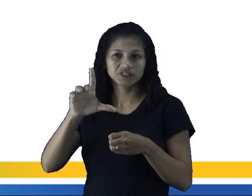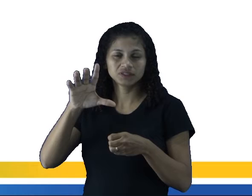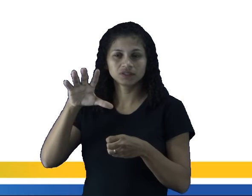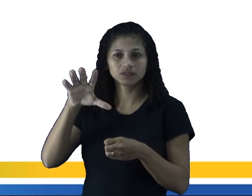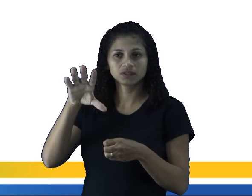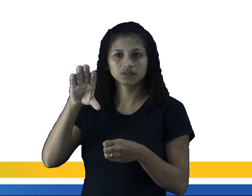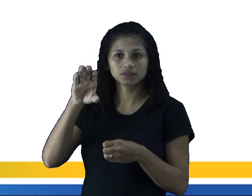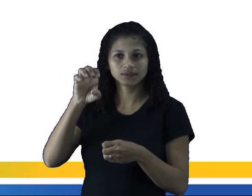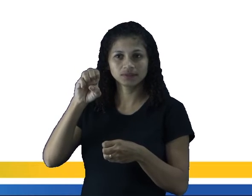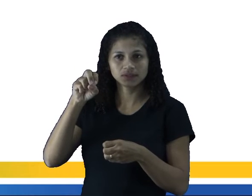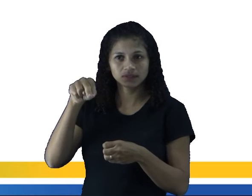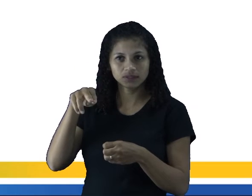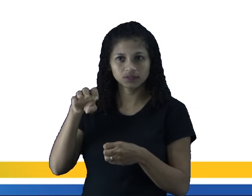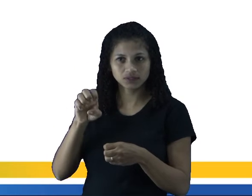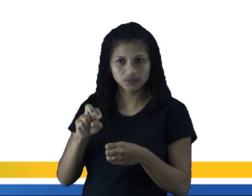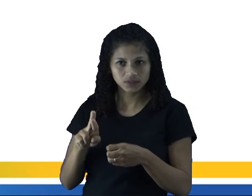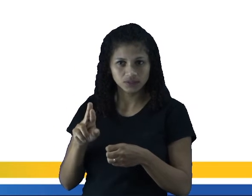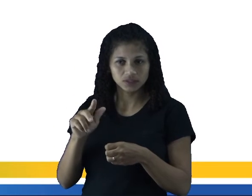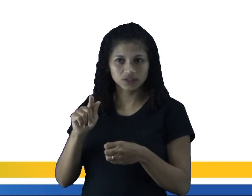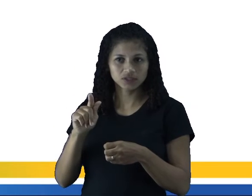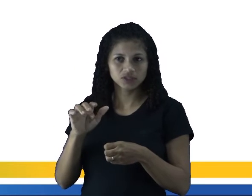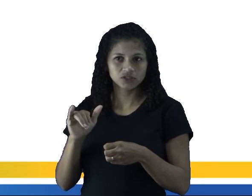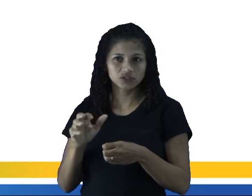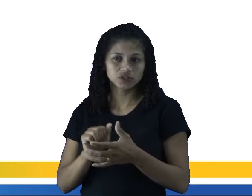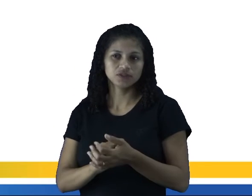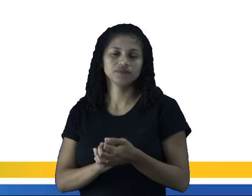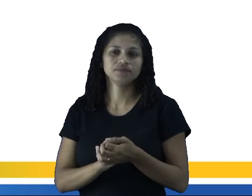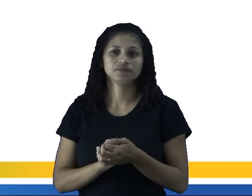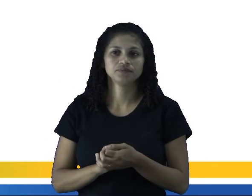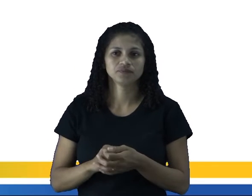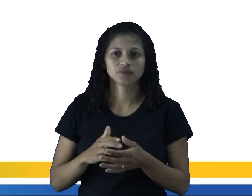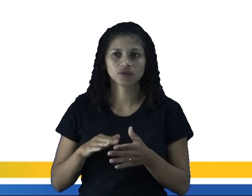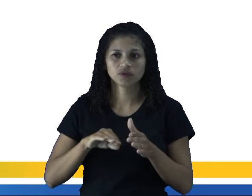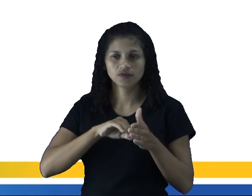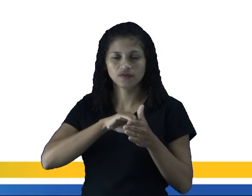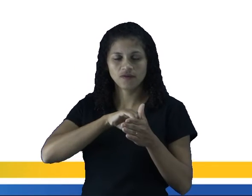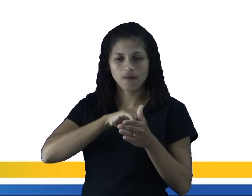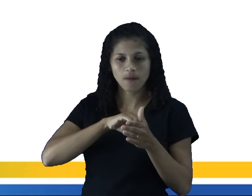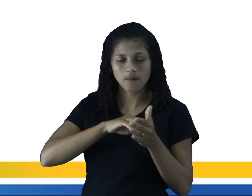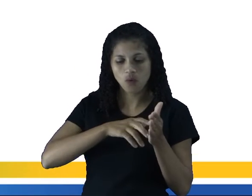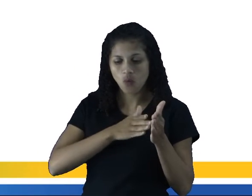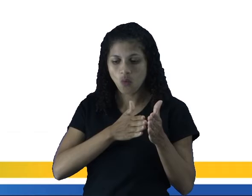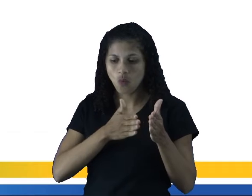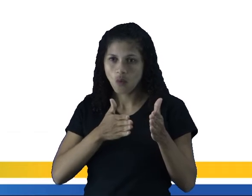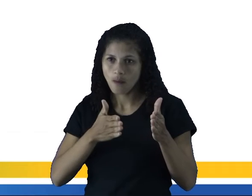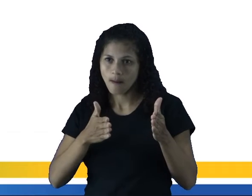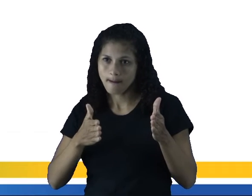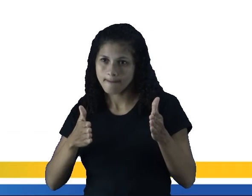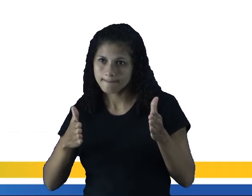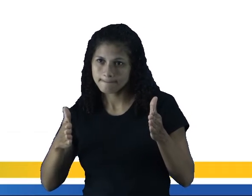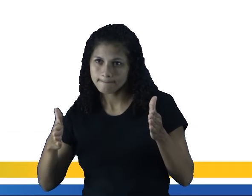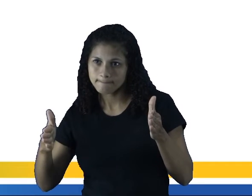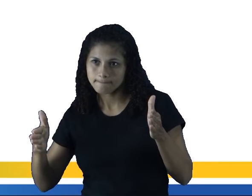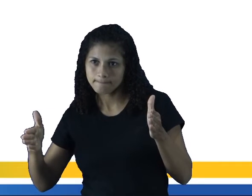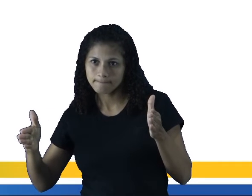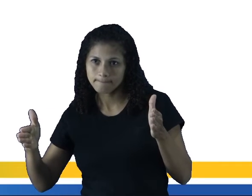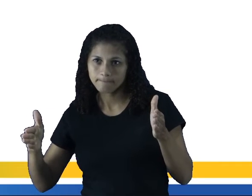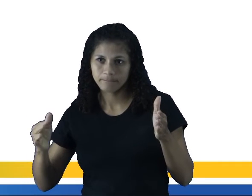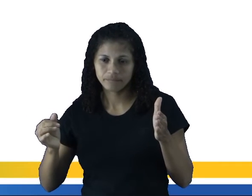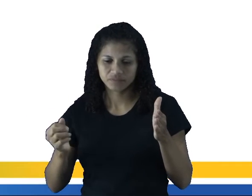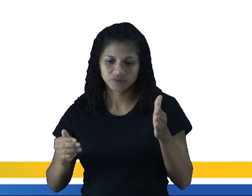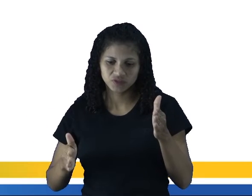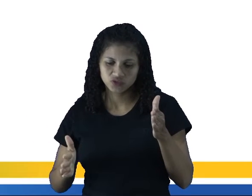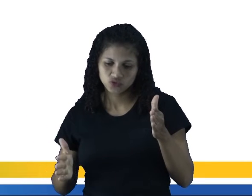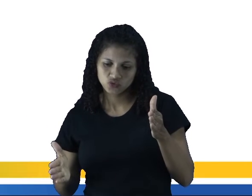ionização. Então, aqui ela vai aumentar da esquerda para a direita e